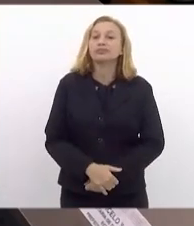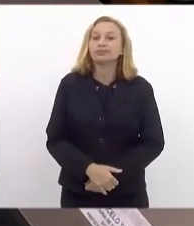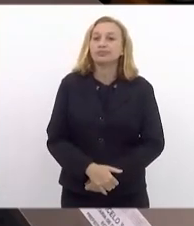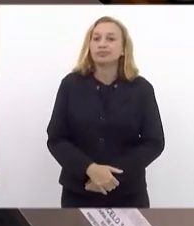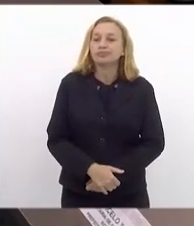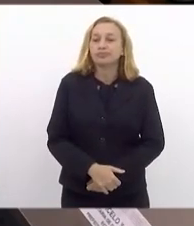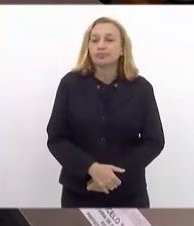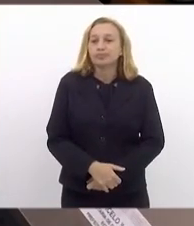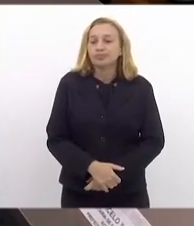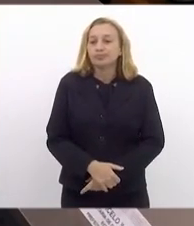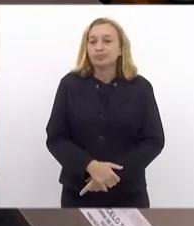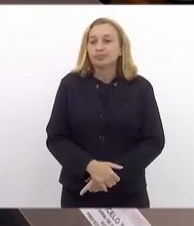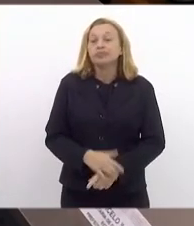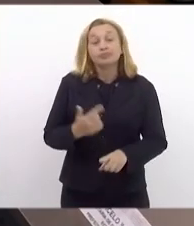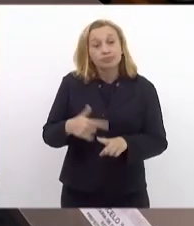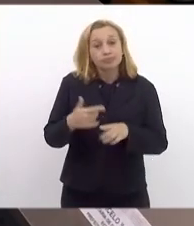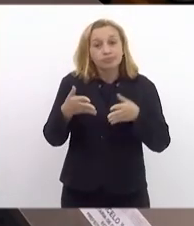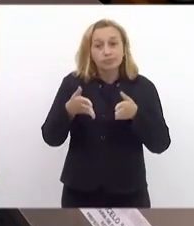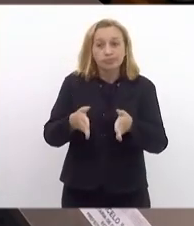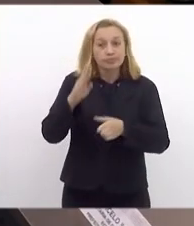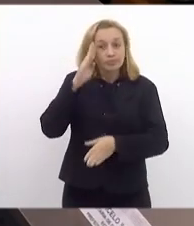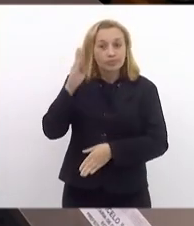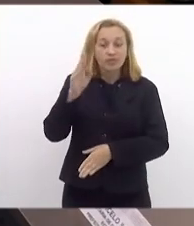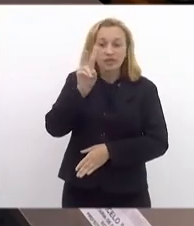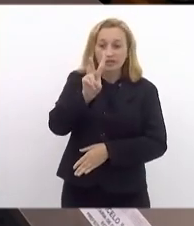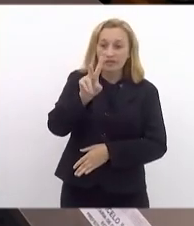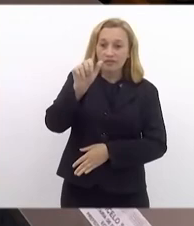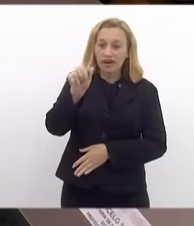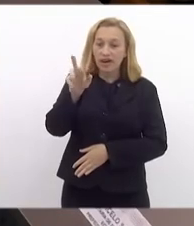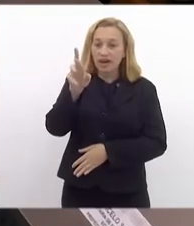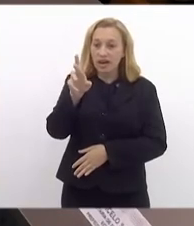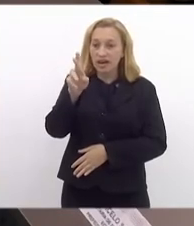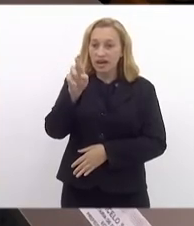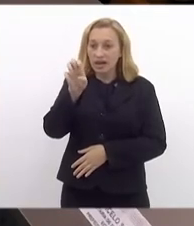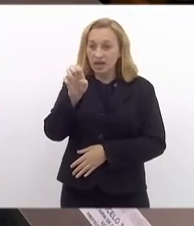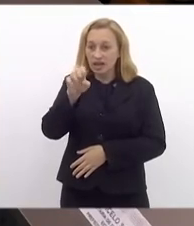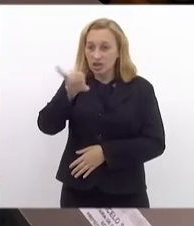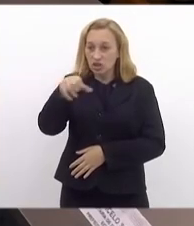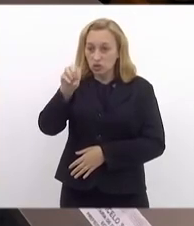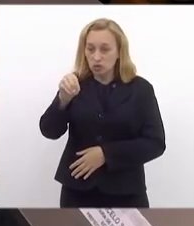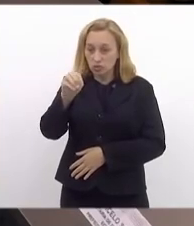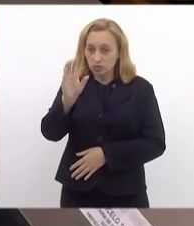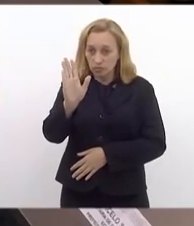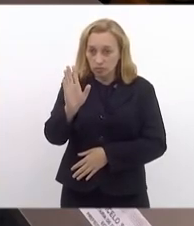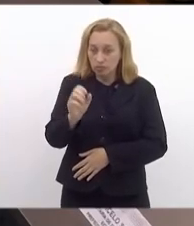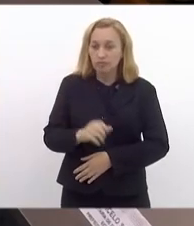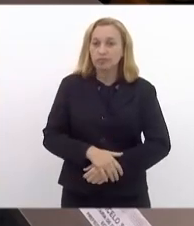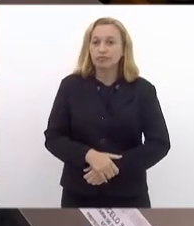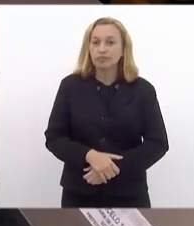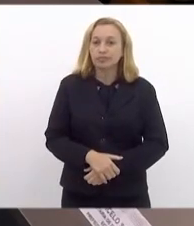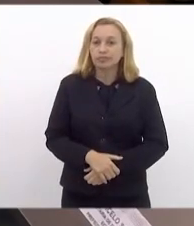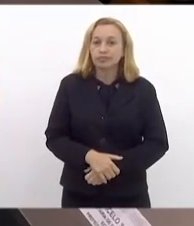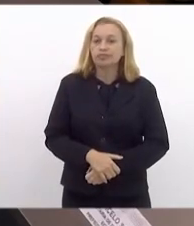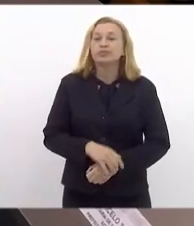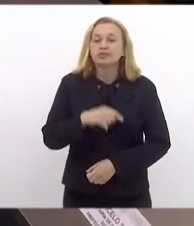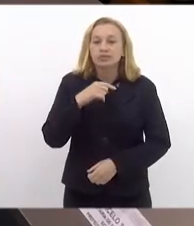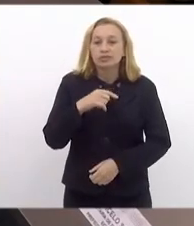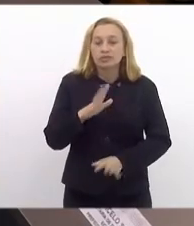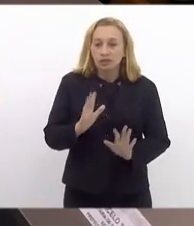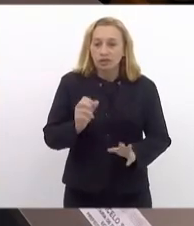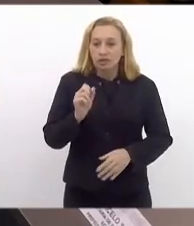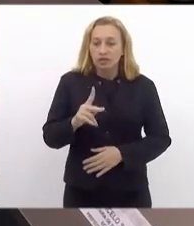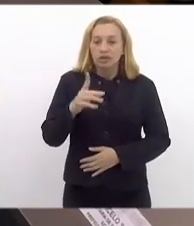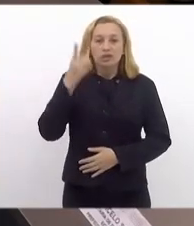e até porque os a questão central é o varejo pô a questão central varejo sem do